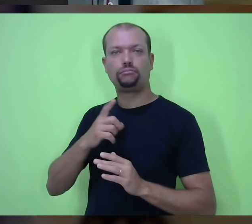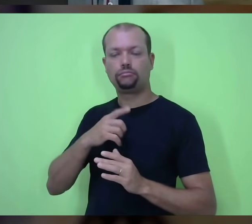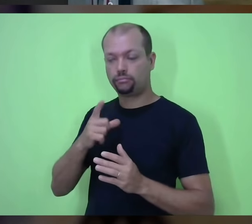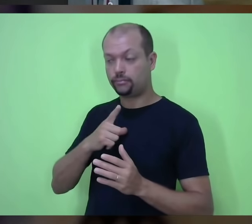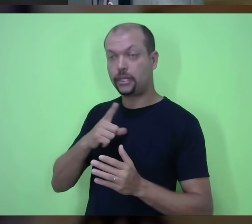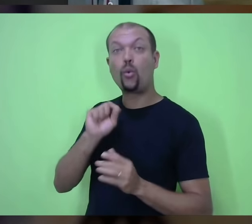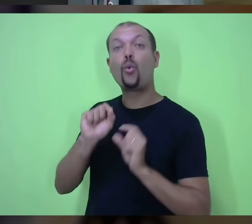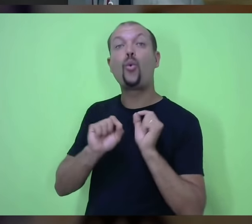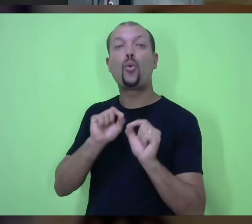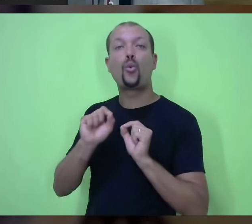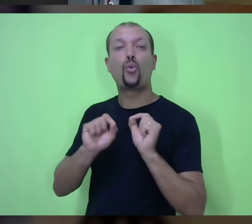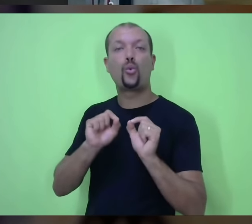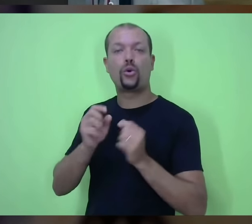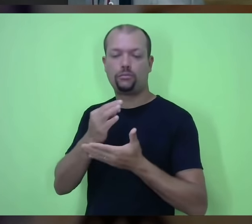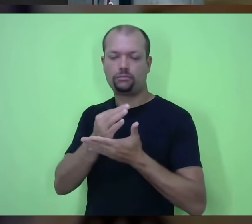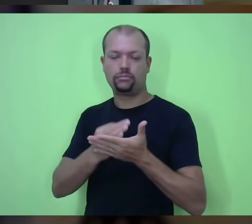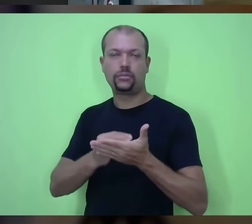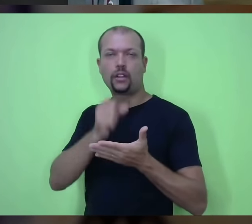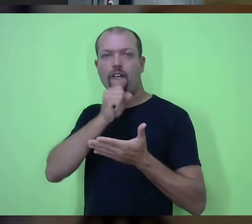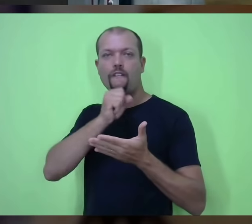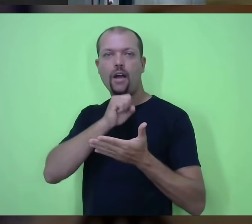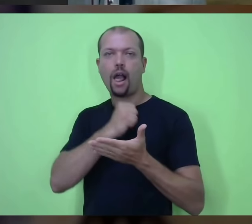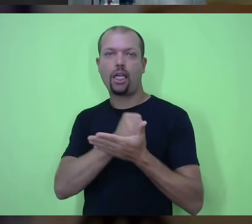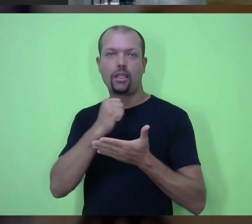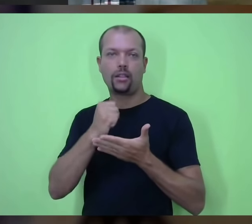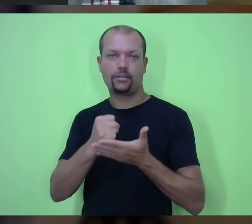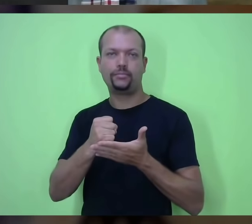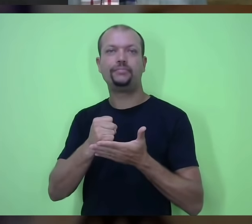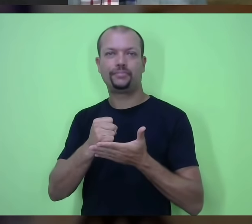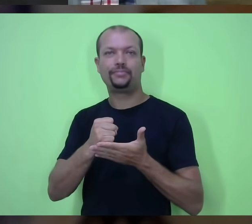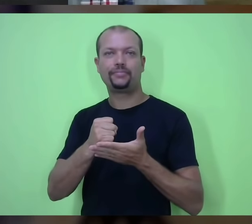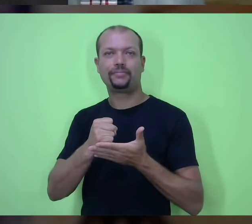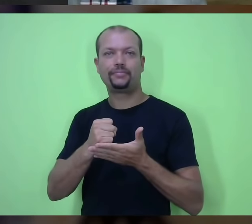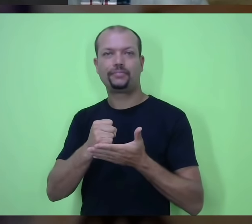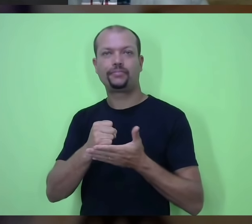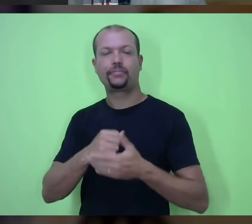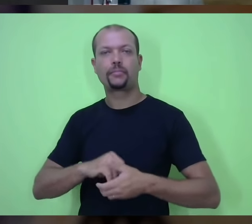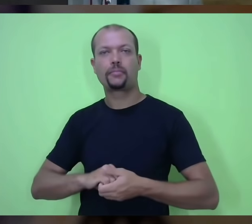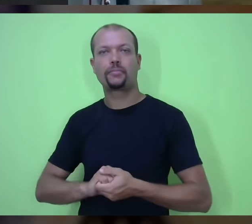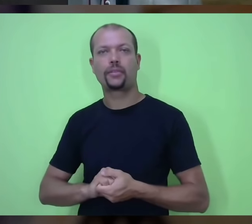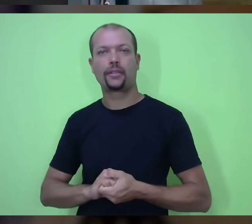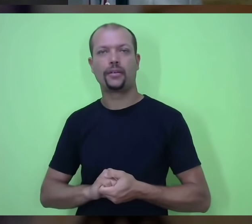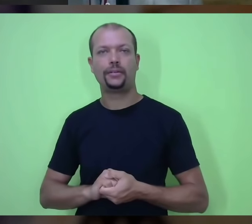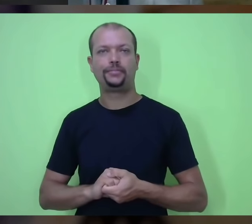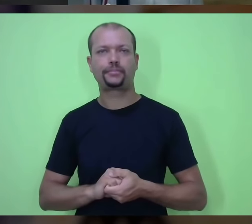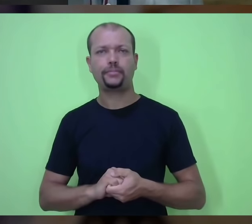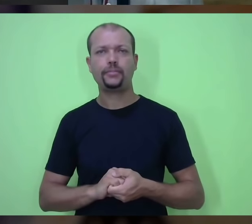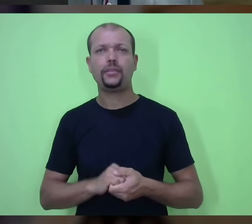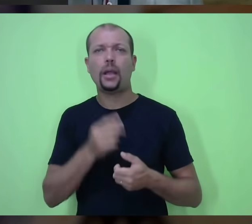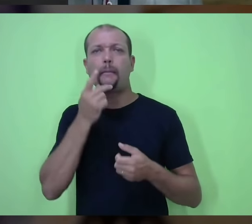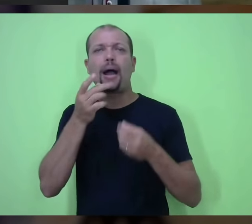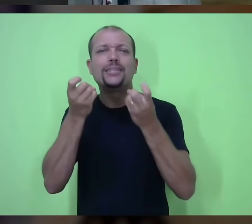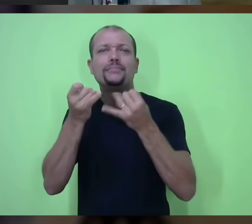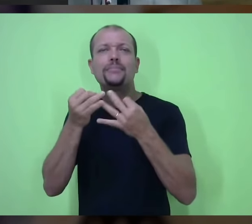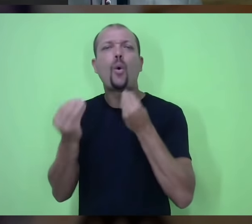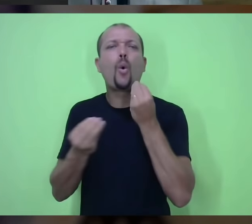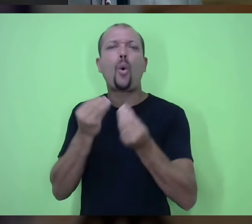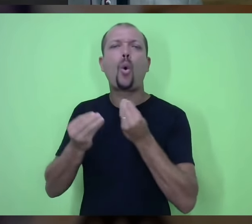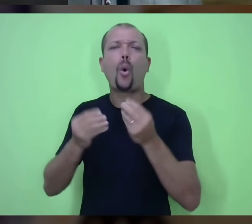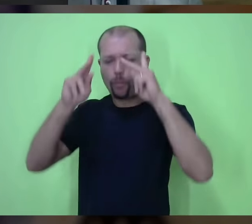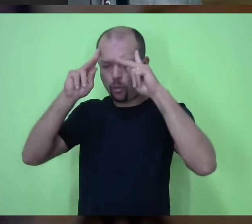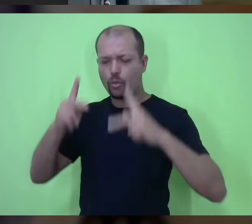se apropria de textos que estão lá no Velho Testamento. Ele se apropria de Salmos, capítulo 8, para falar da condição